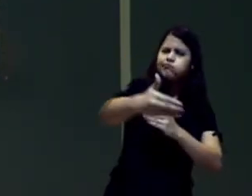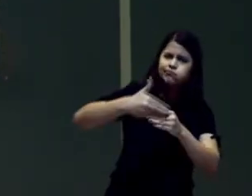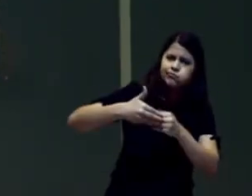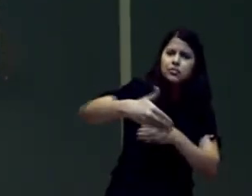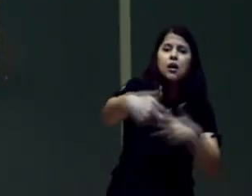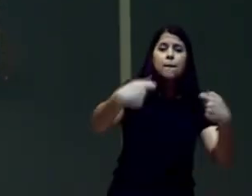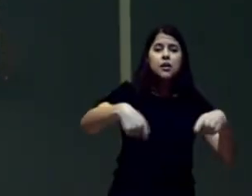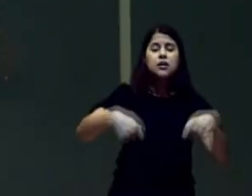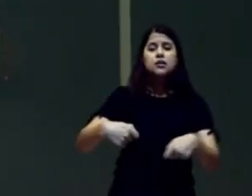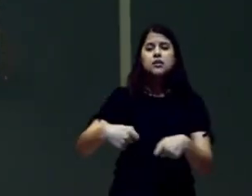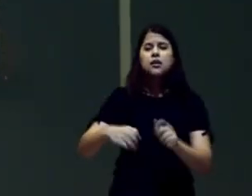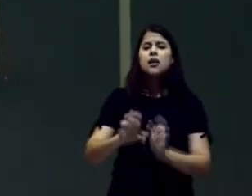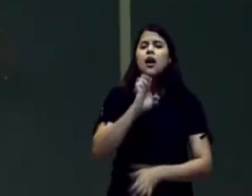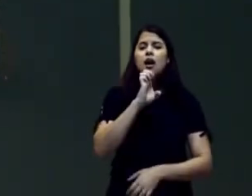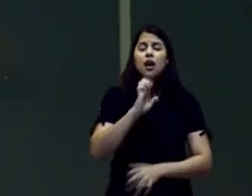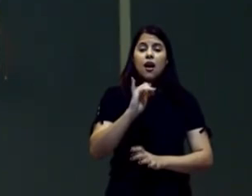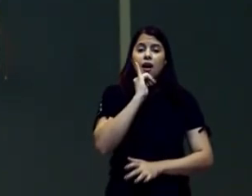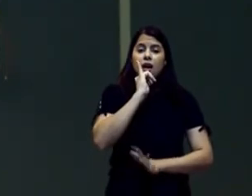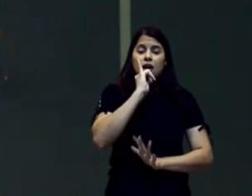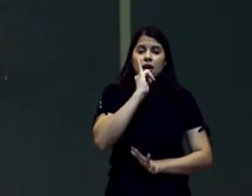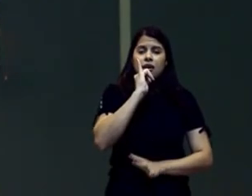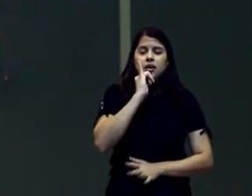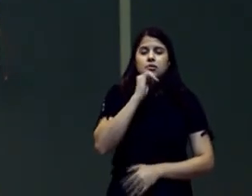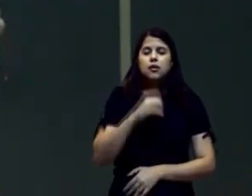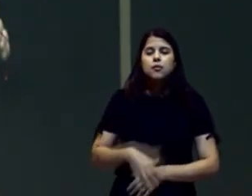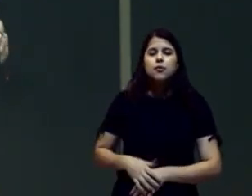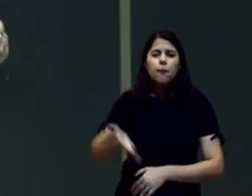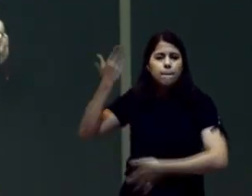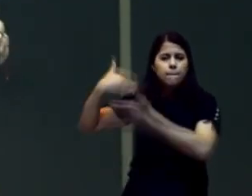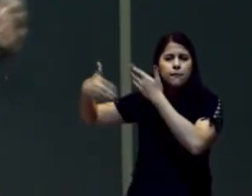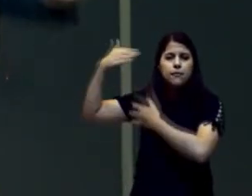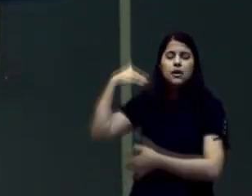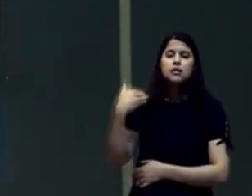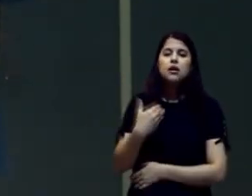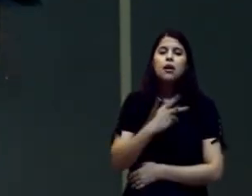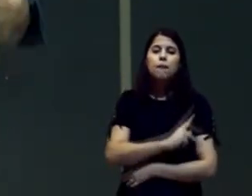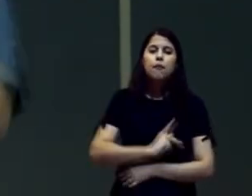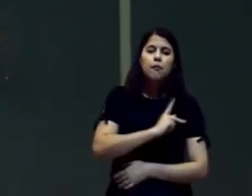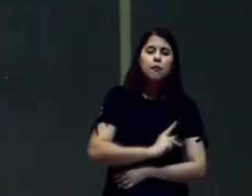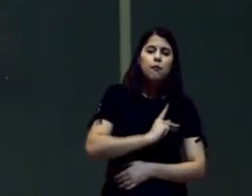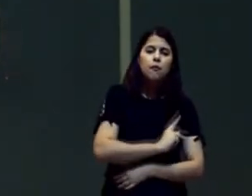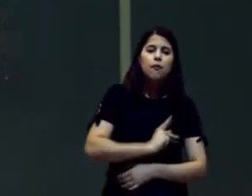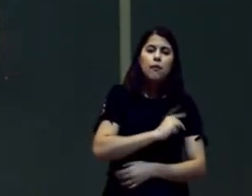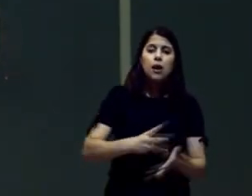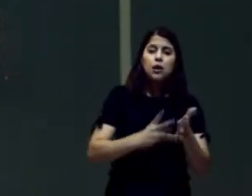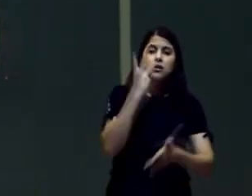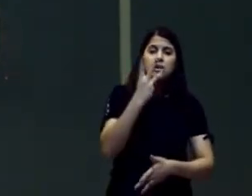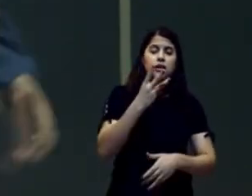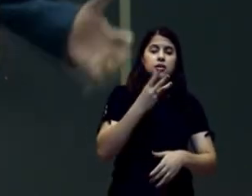chama a atenção. Voltando da sua terceira viagem missionária, Paulo passa pela cidade de